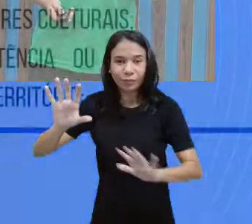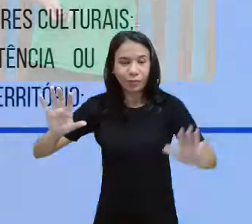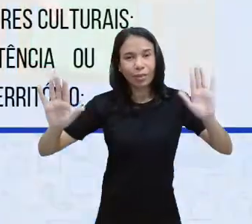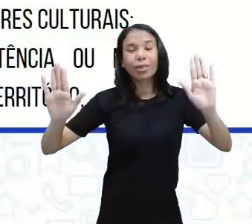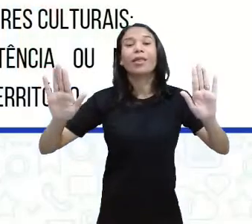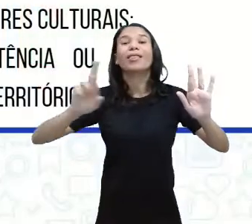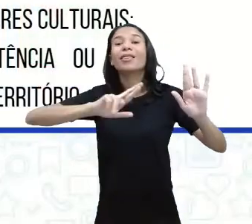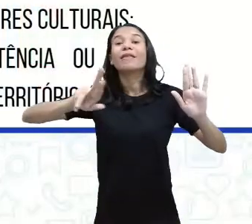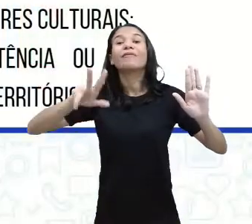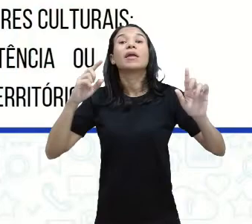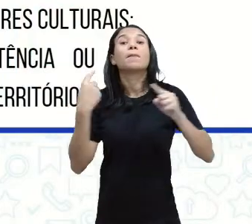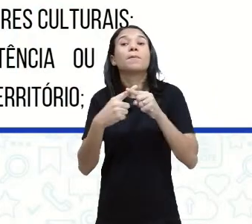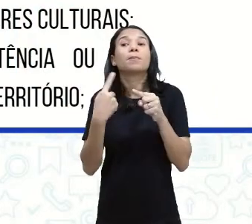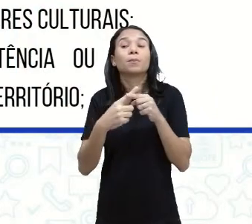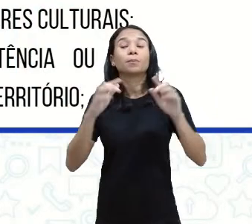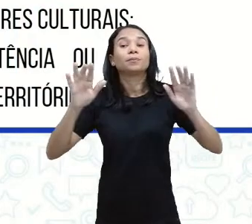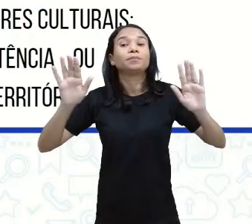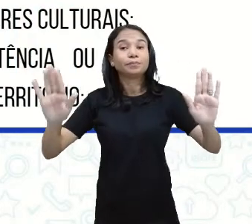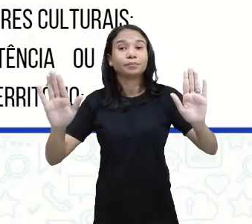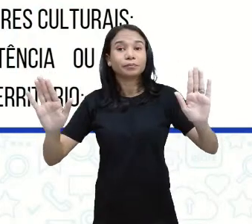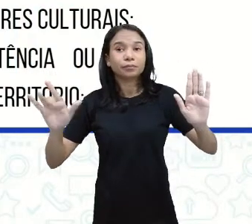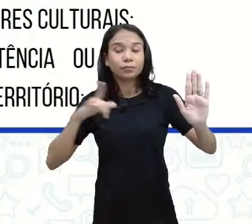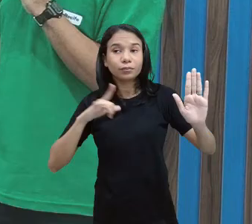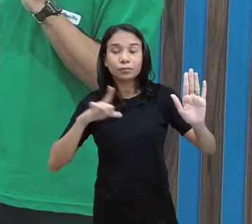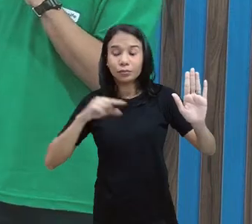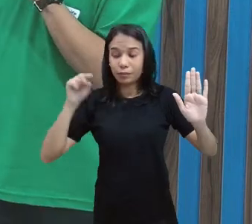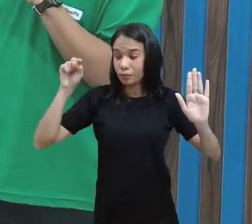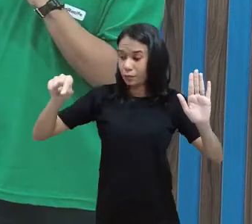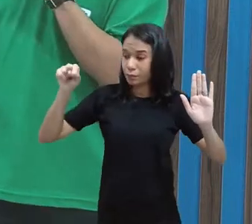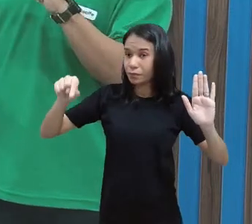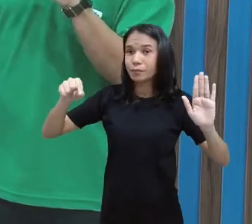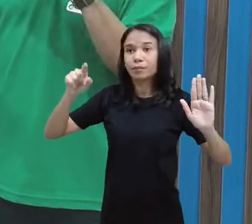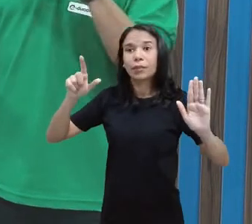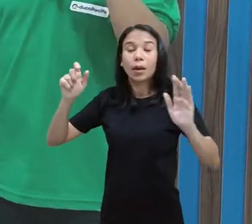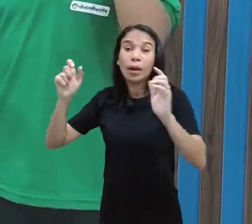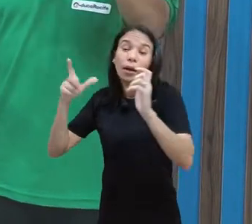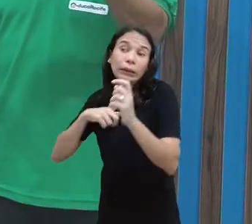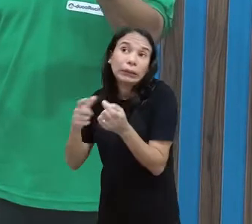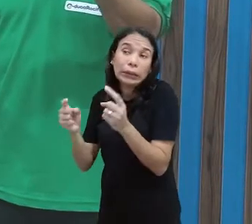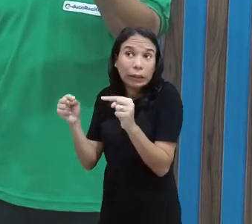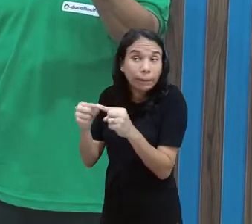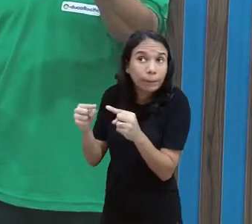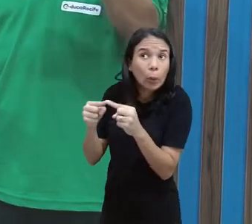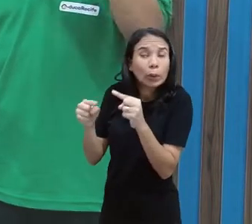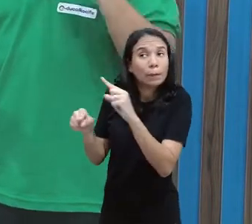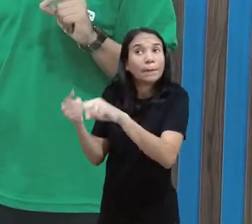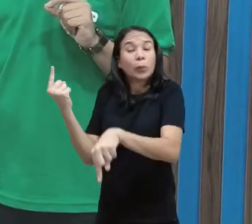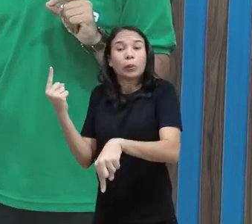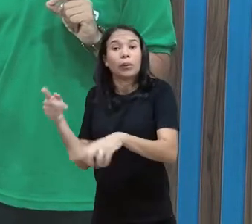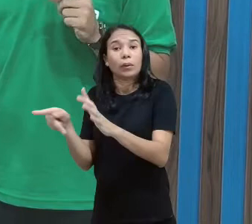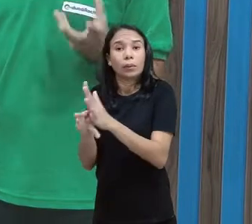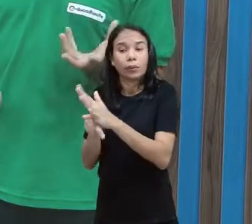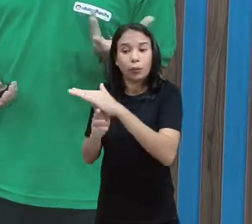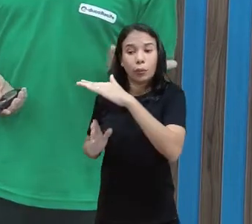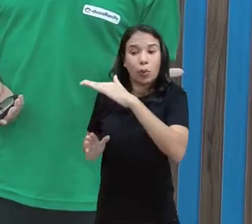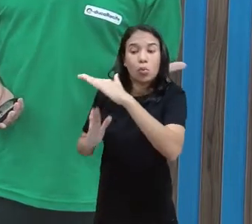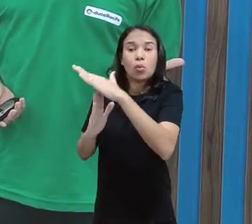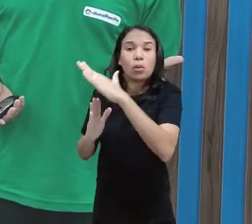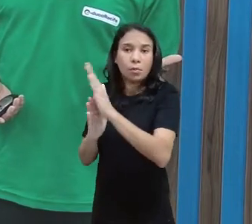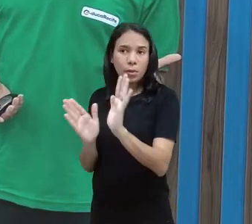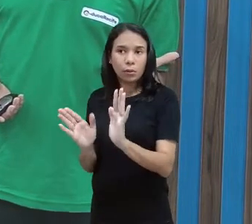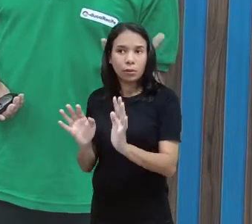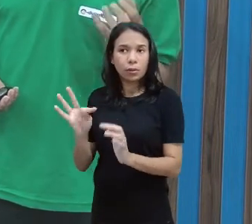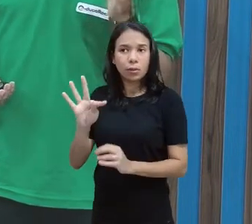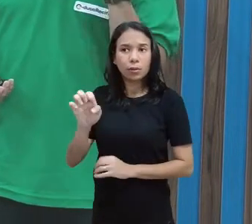de país. Por quê? Porque a nação, ela pode não ter um território. Existem nações que não têm